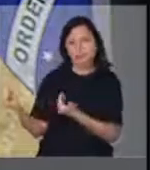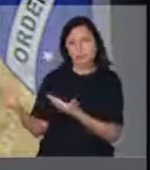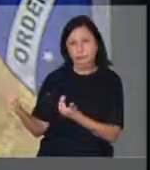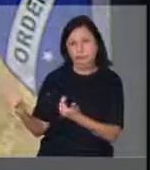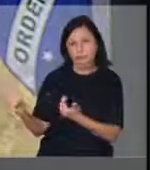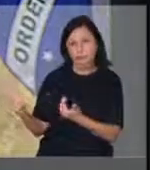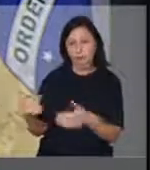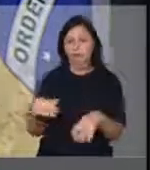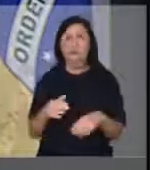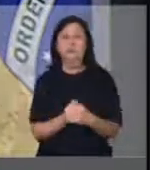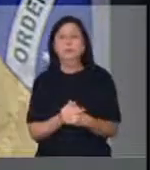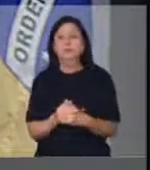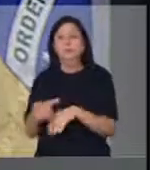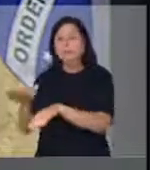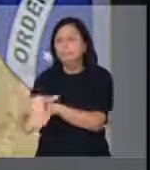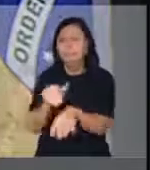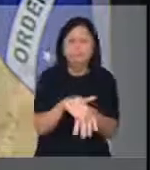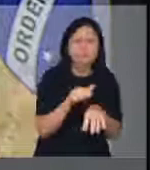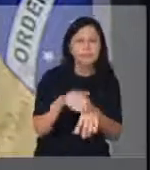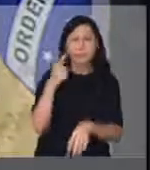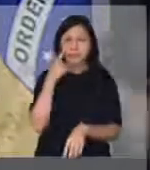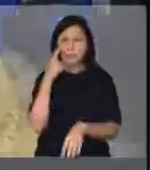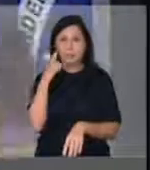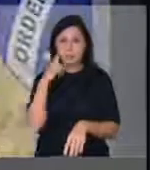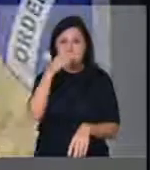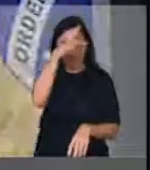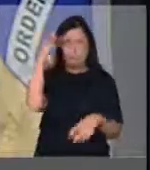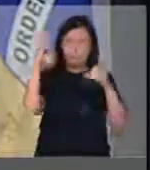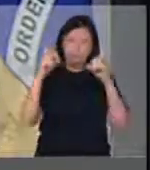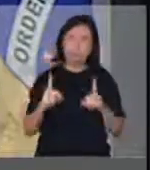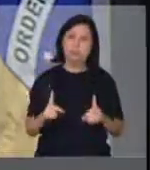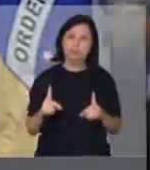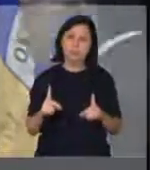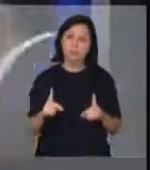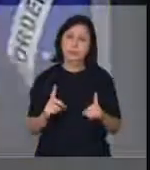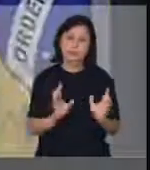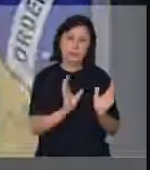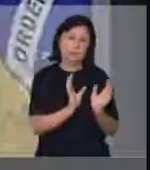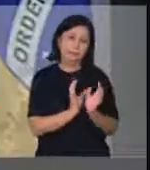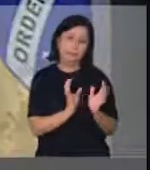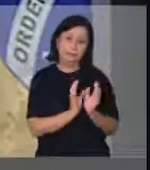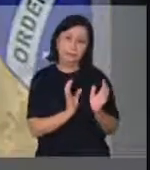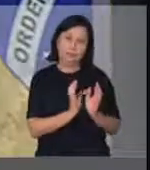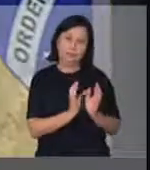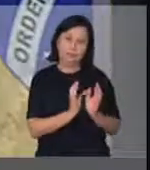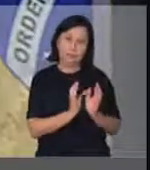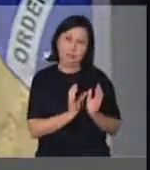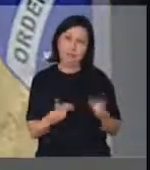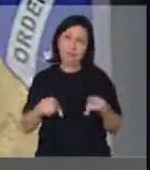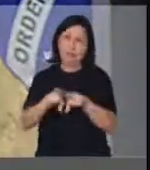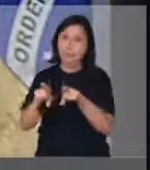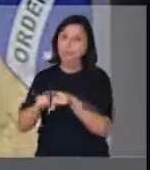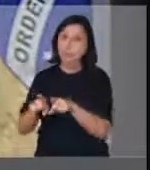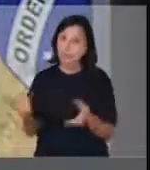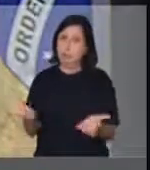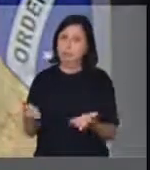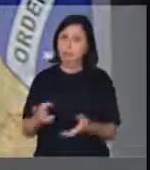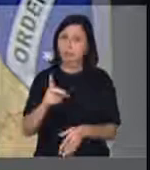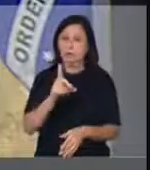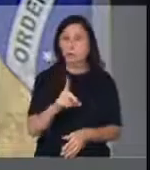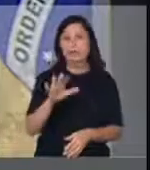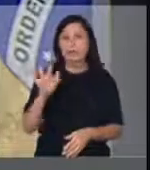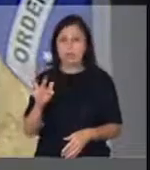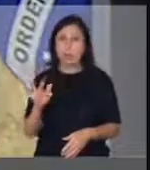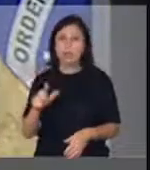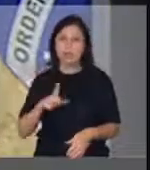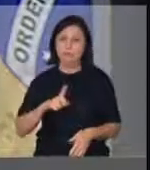deficiência inclusive irmãos também uma parceria com a apae df o deputado foi muito participar nessa nossa condução onde